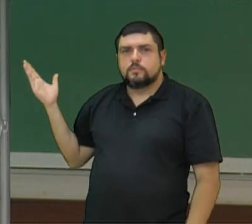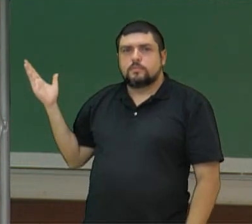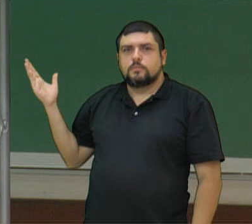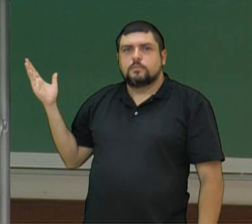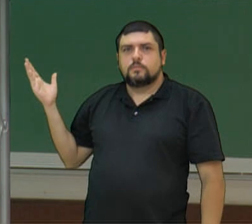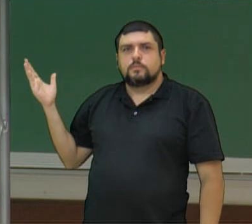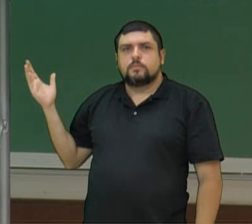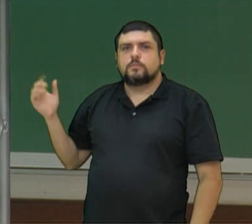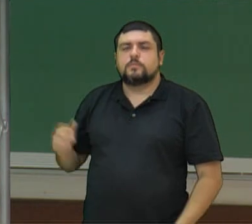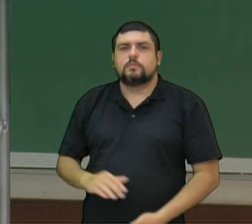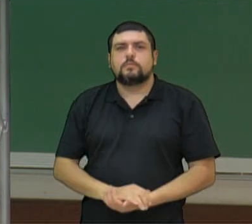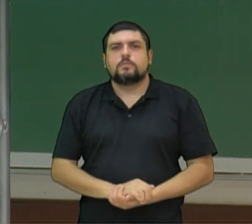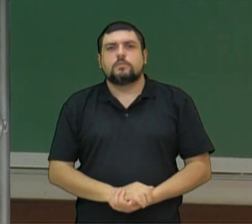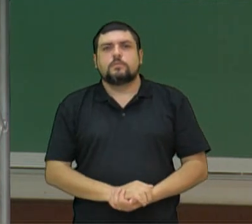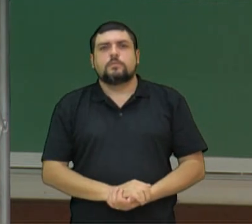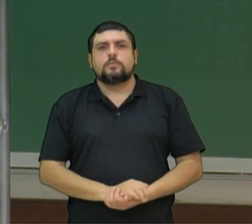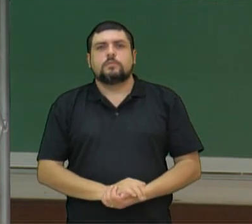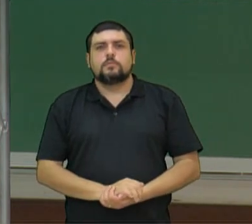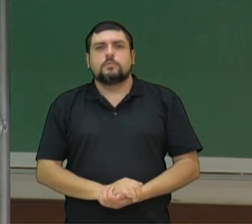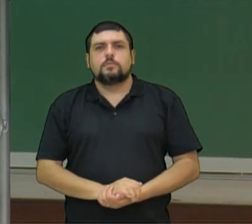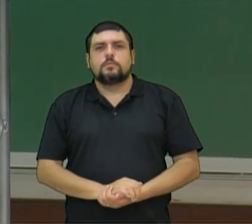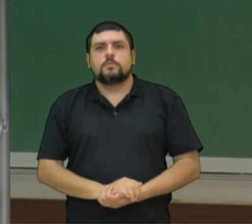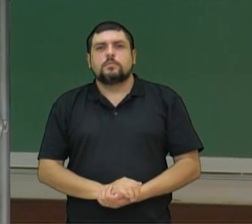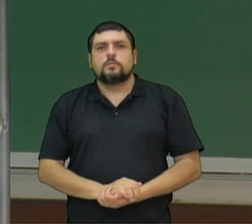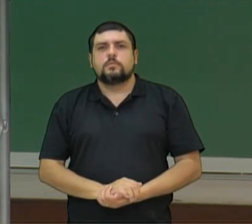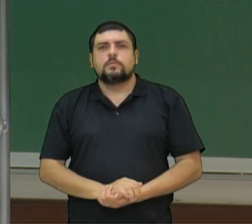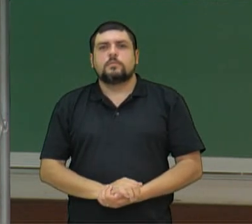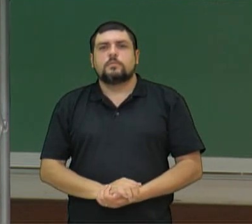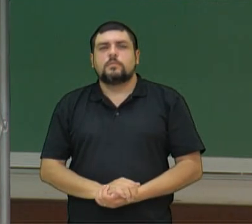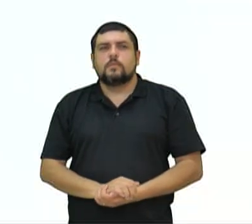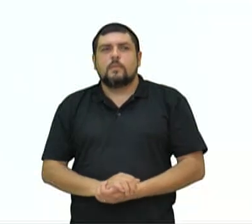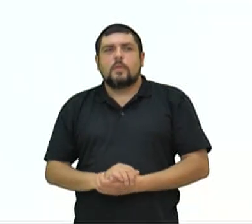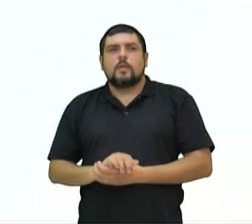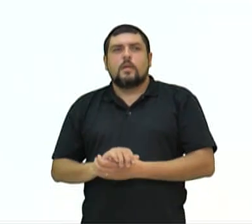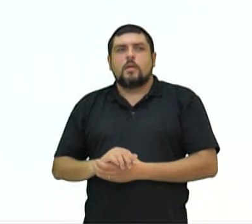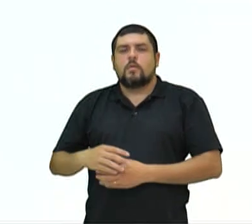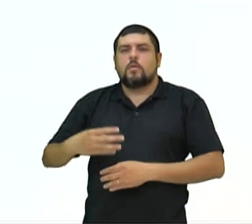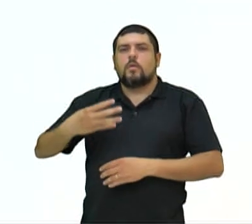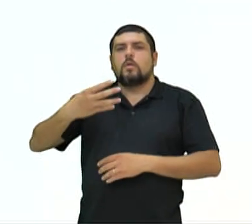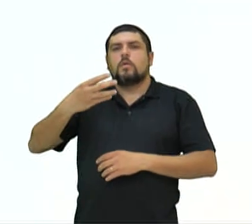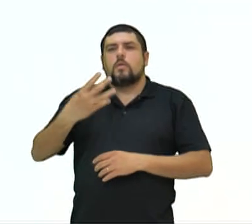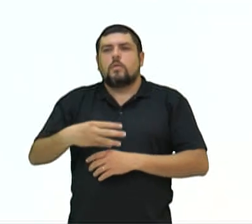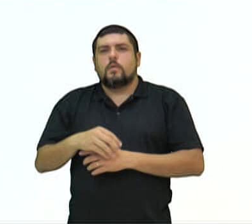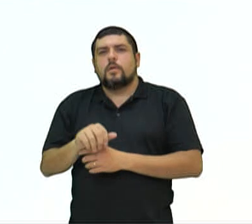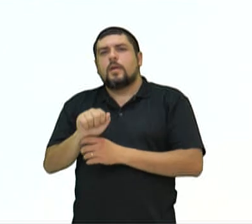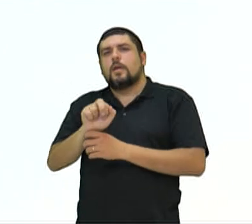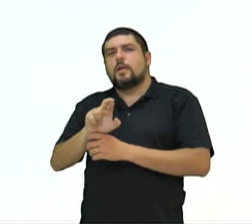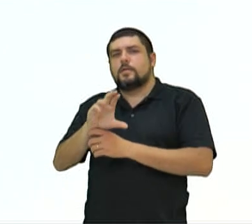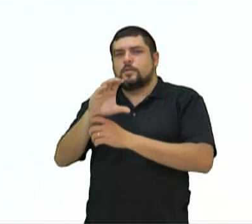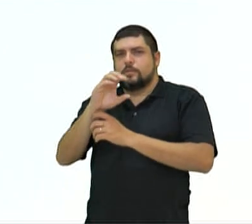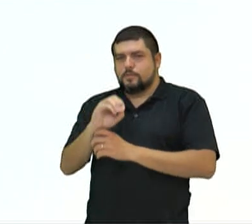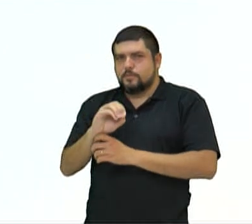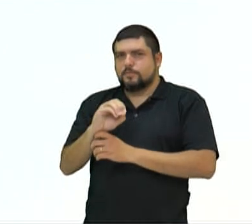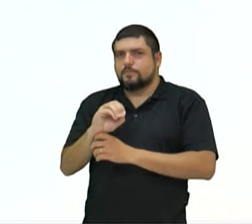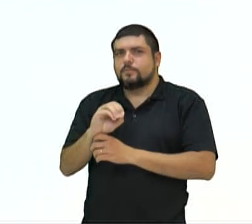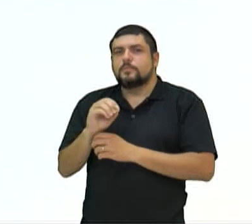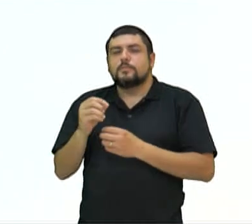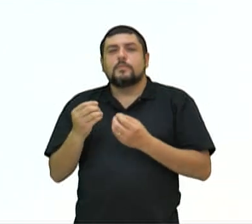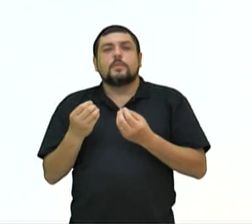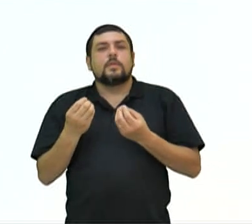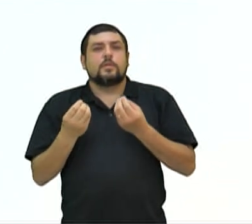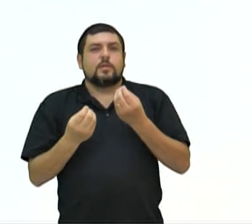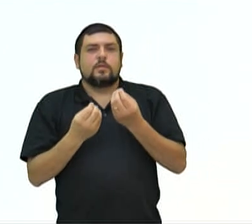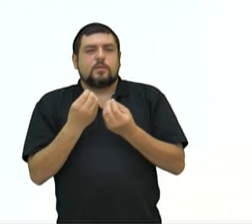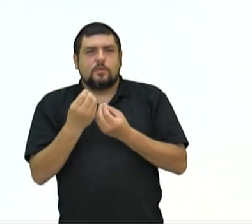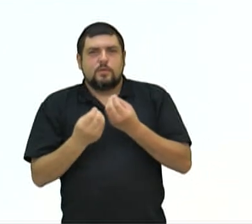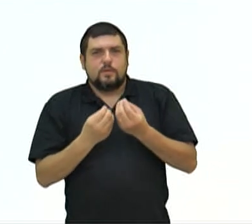180 graus. O outro movimento é o arco. Novamente, o tronco